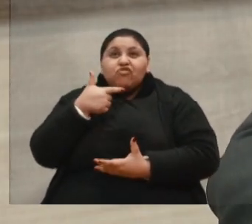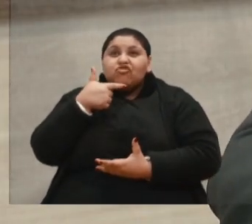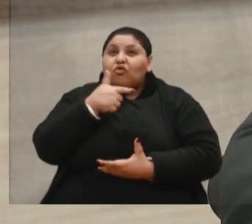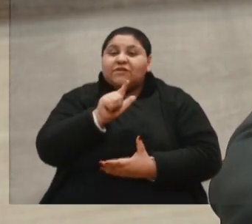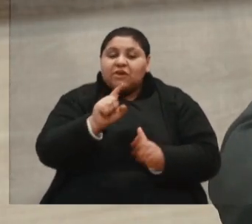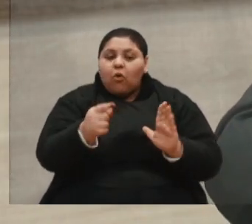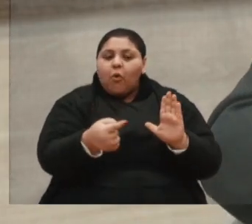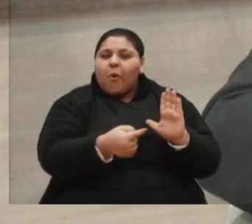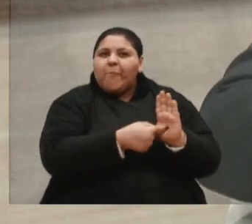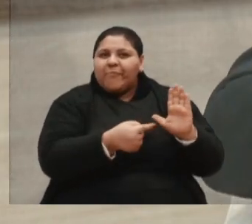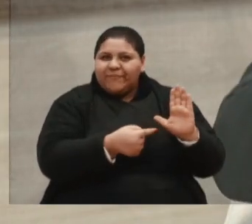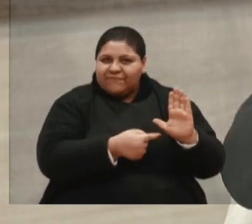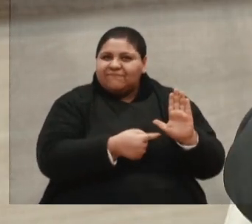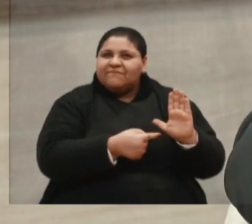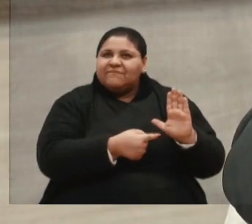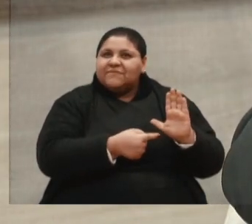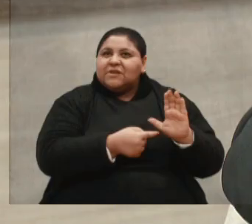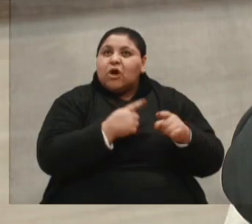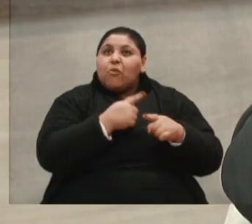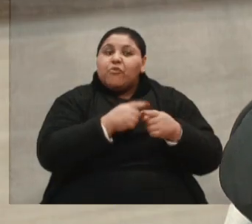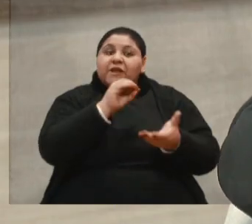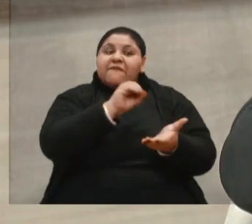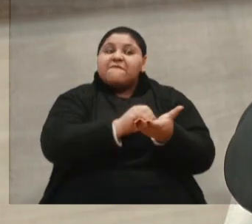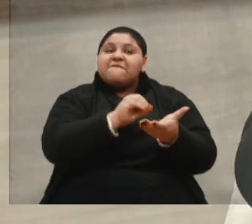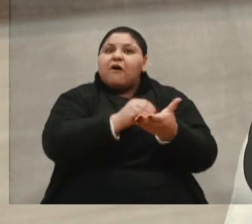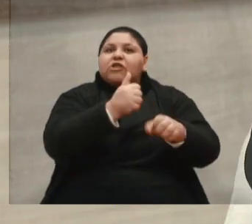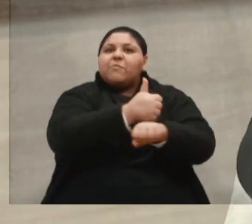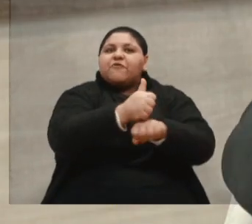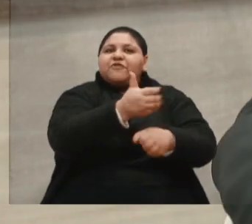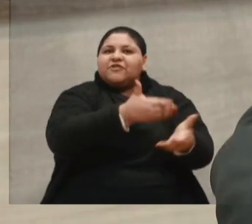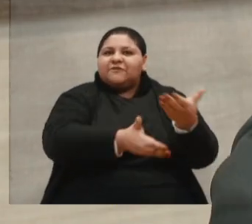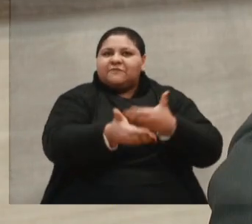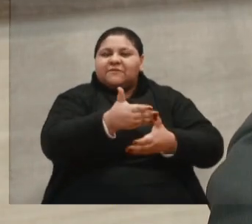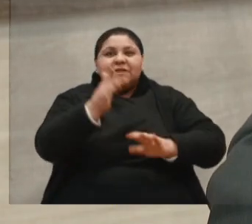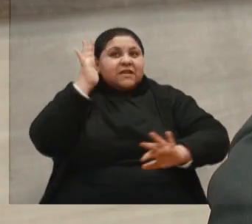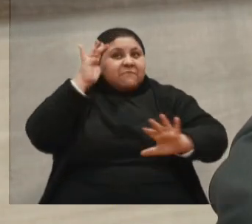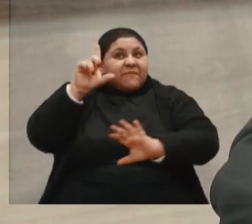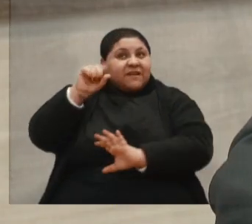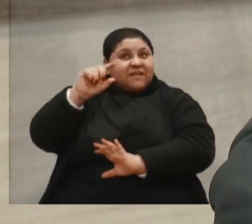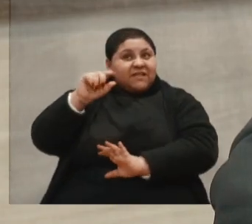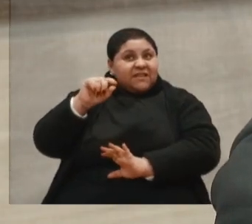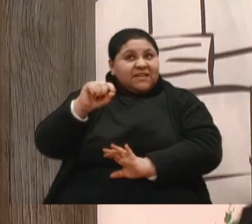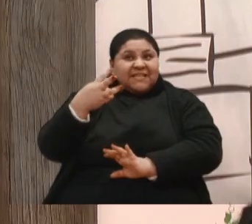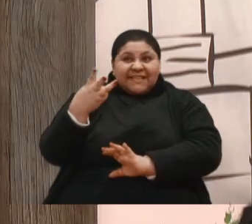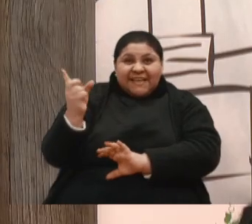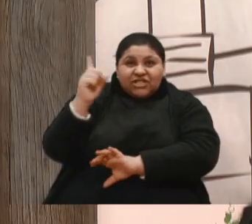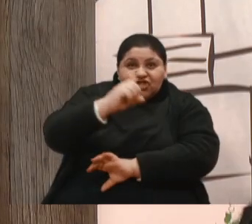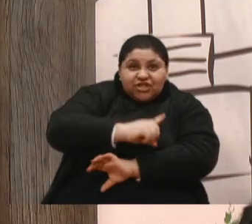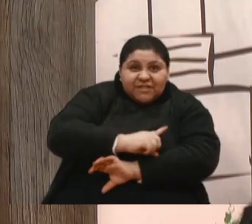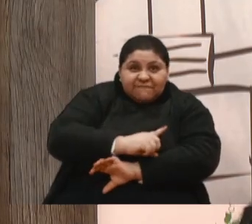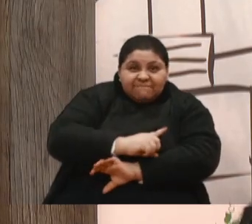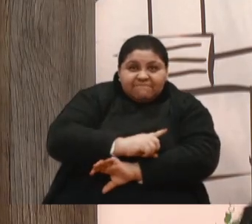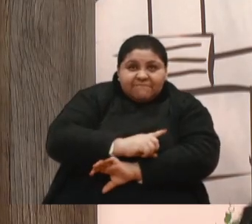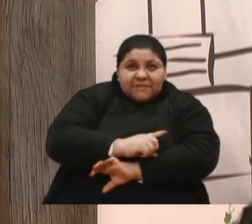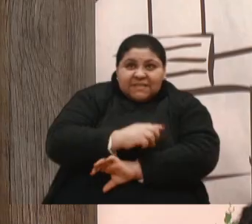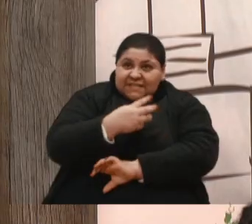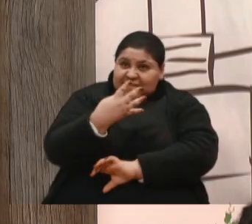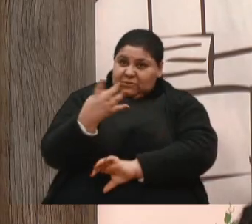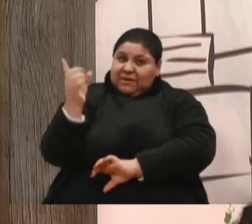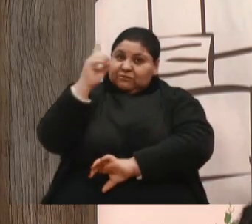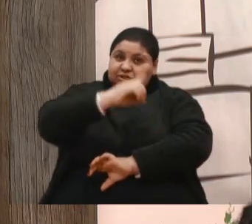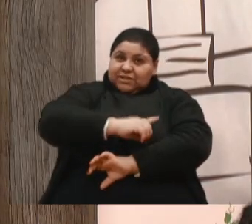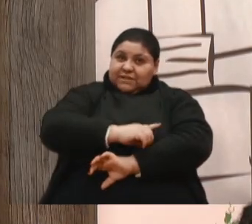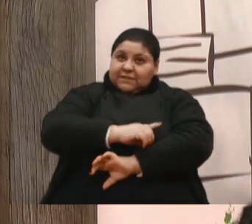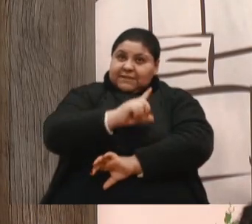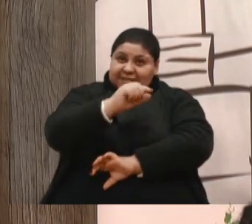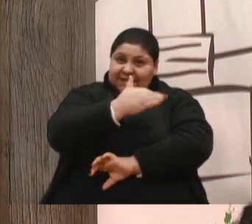mulheres sequer conseguiam registrar a denúncia Isso. por falta de atendentes, né? Isso aí, porque imagina 10 casos em 3 dias,